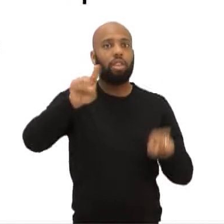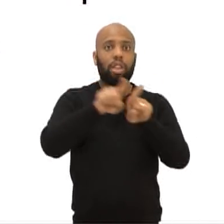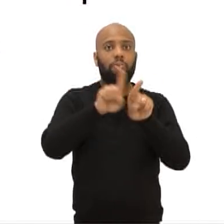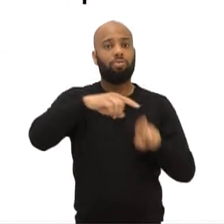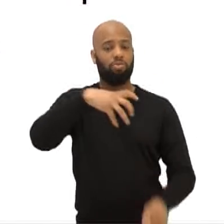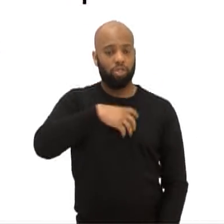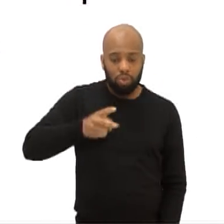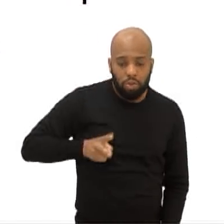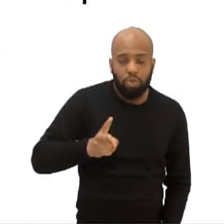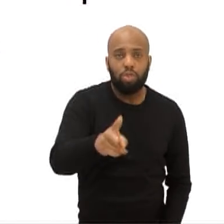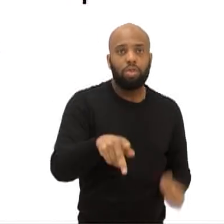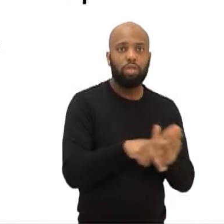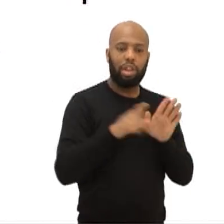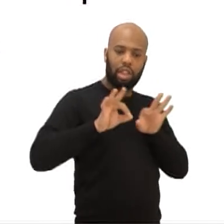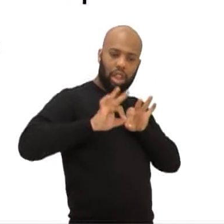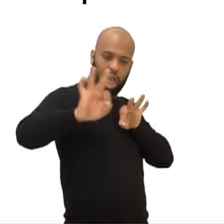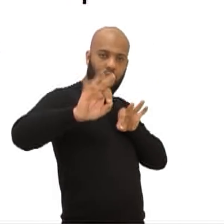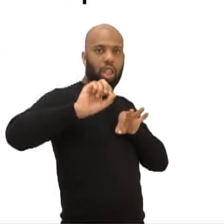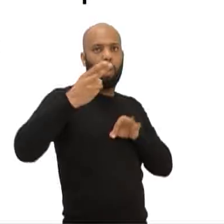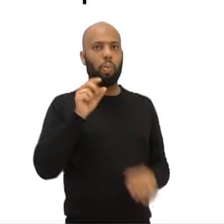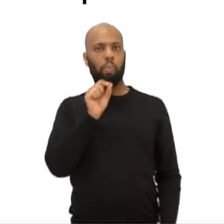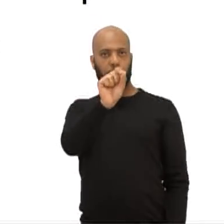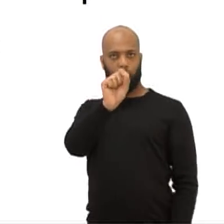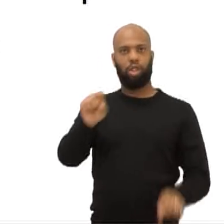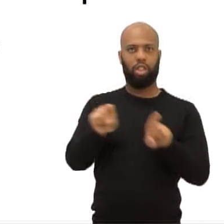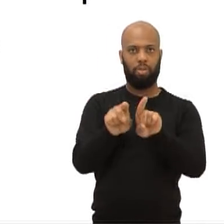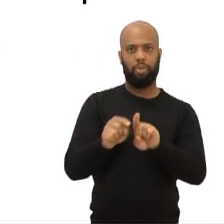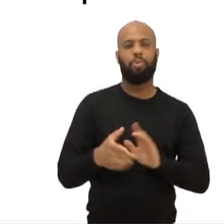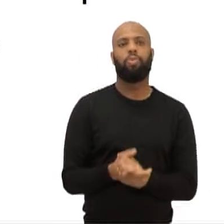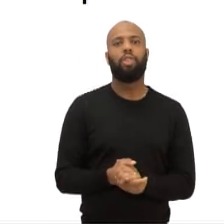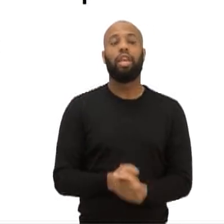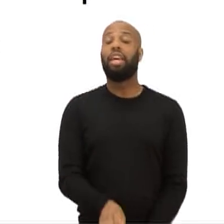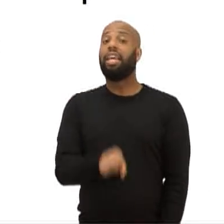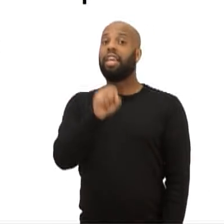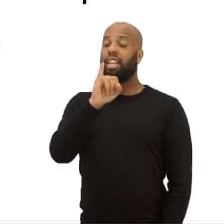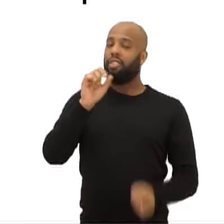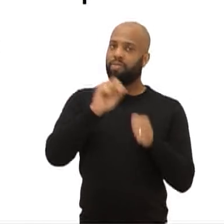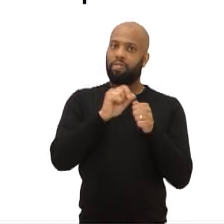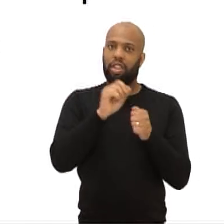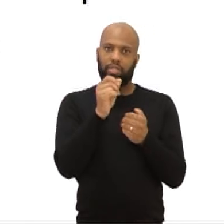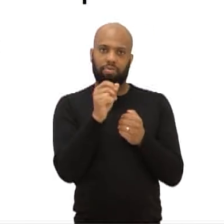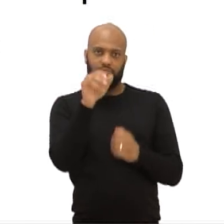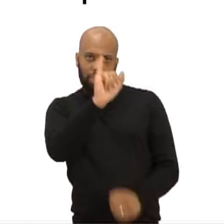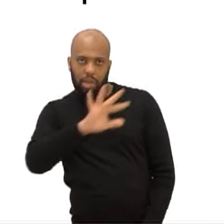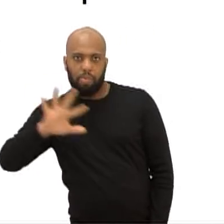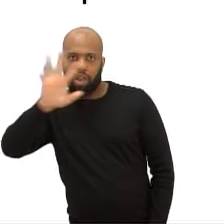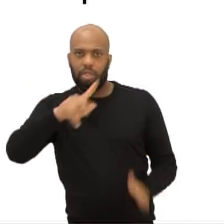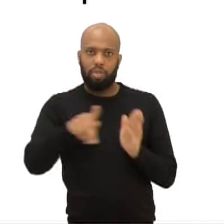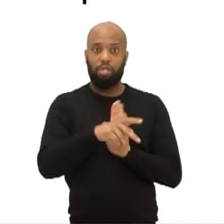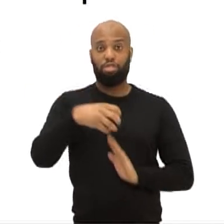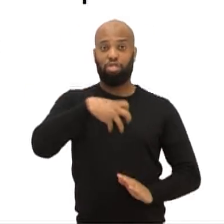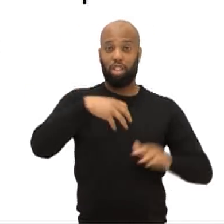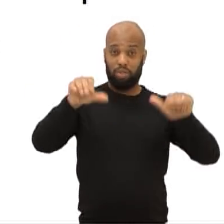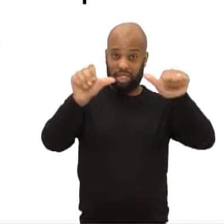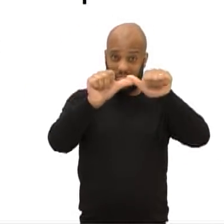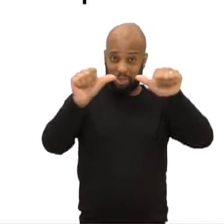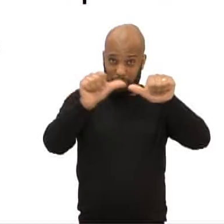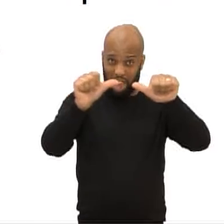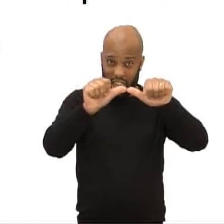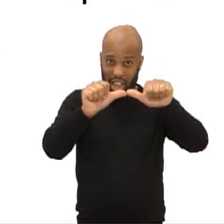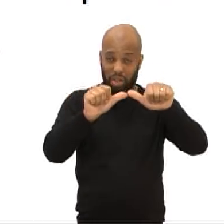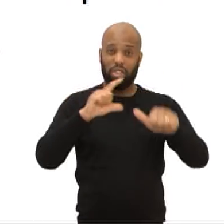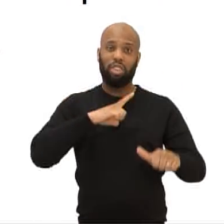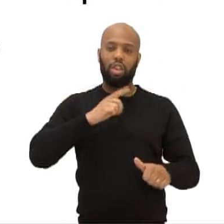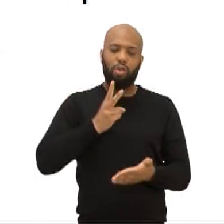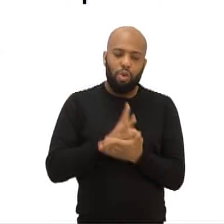configurações através de uma reta ou de um ponto. Ao reproduzir uma imagem simetricamente, estaremos preservando